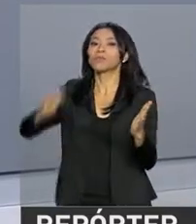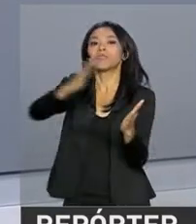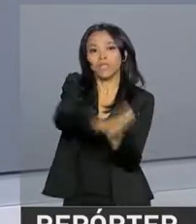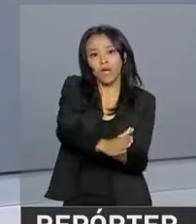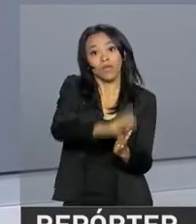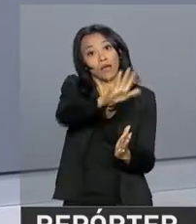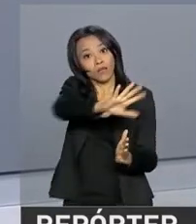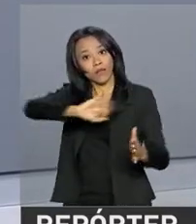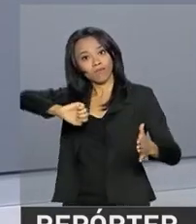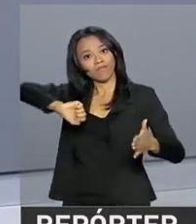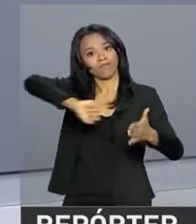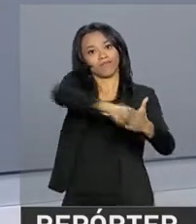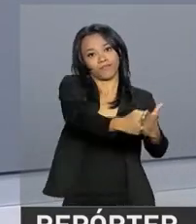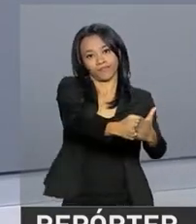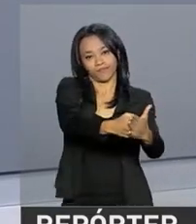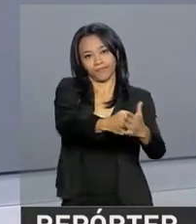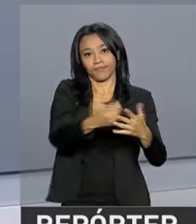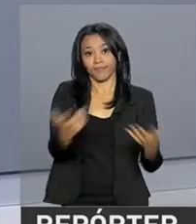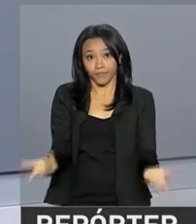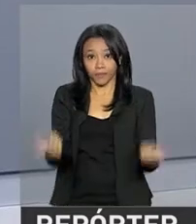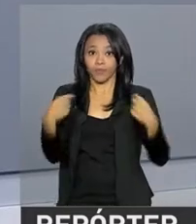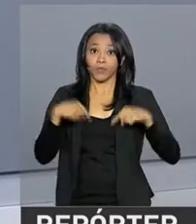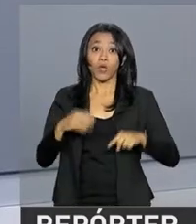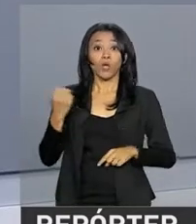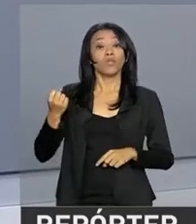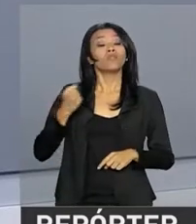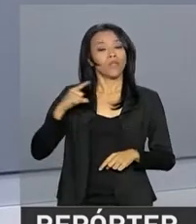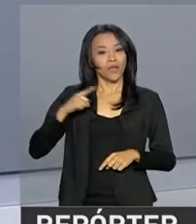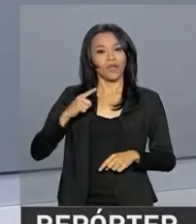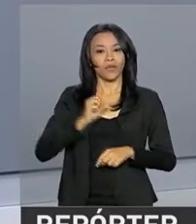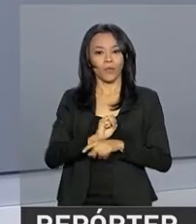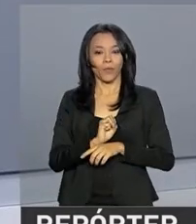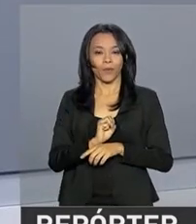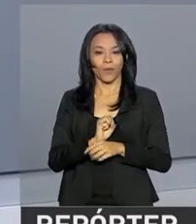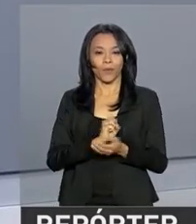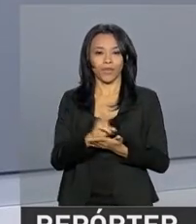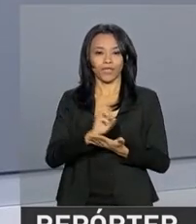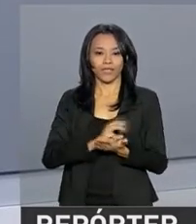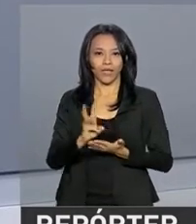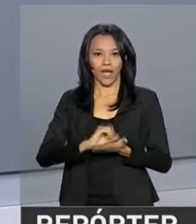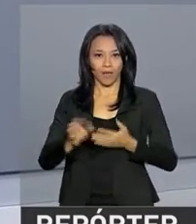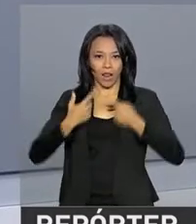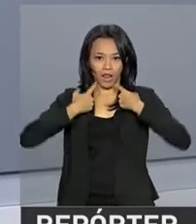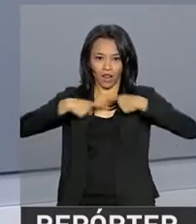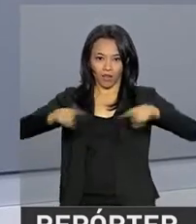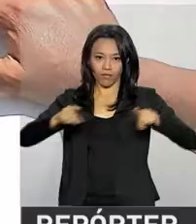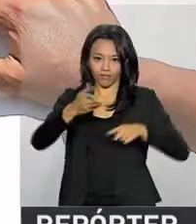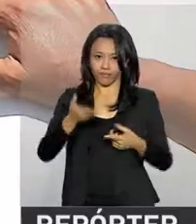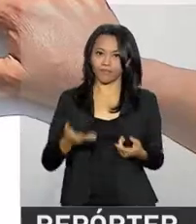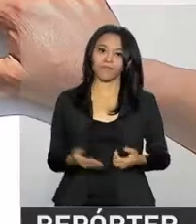até interditados. E um número no WhatsApp está à disposição para receber denúncias.